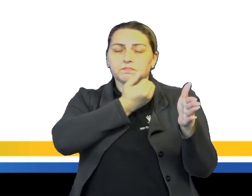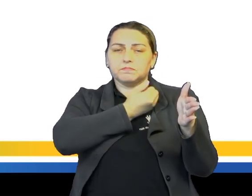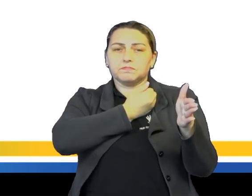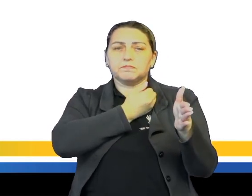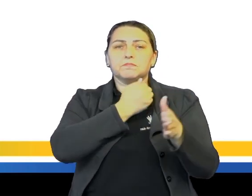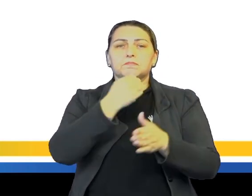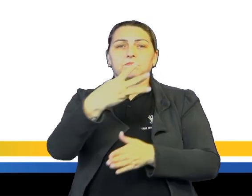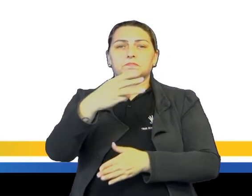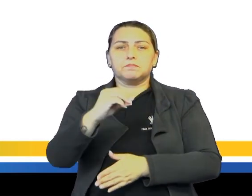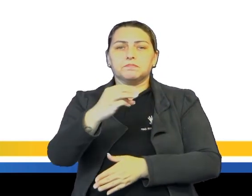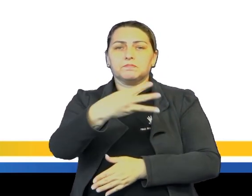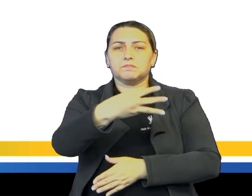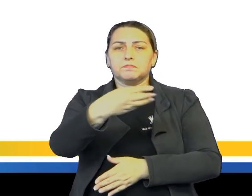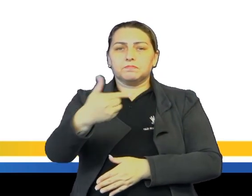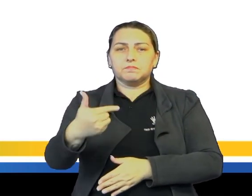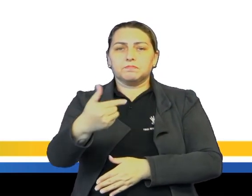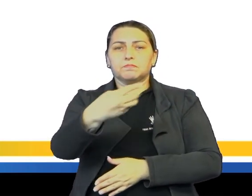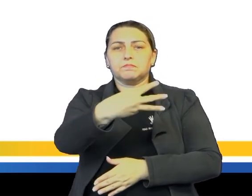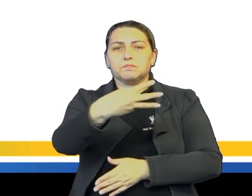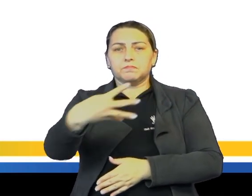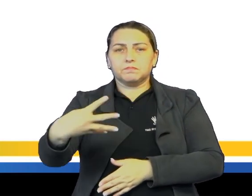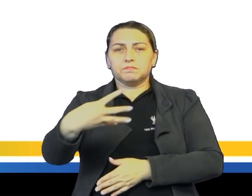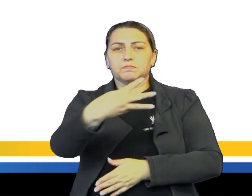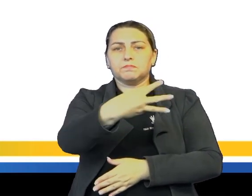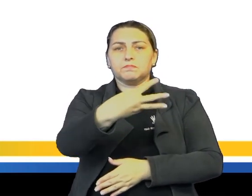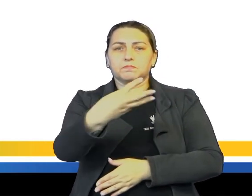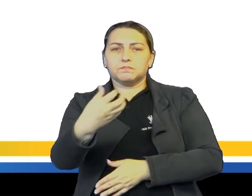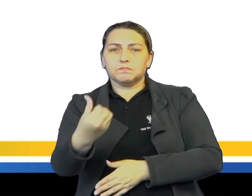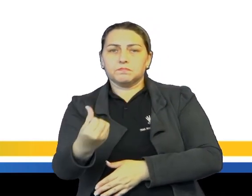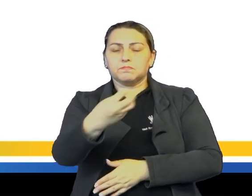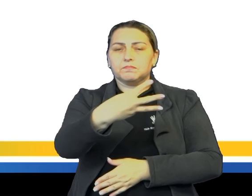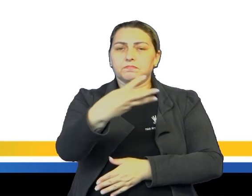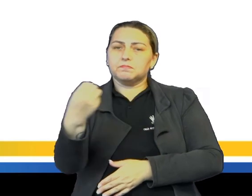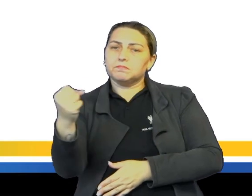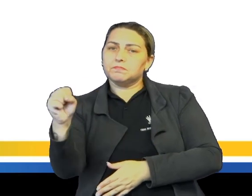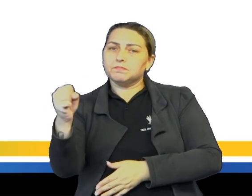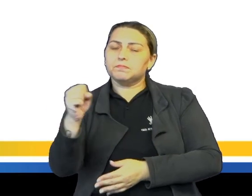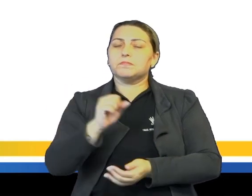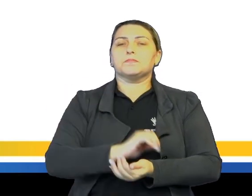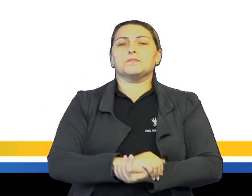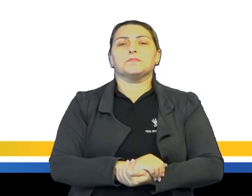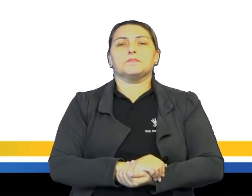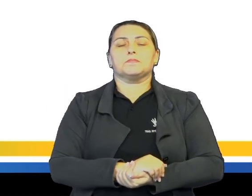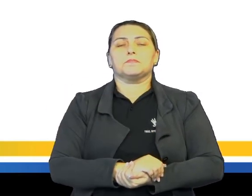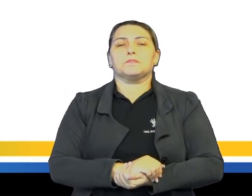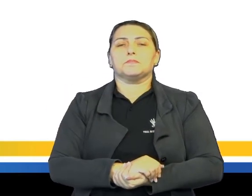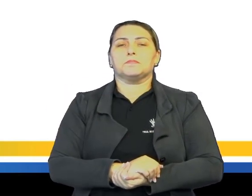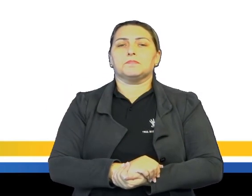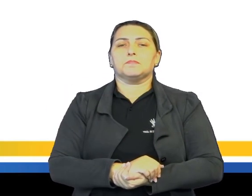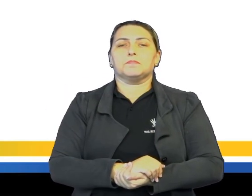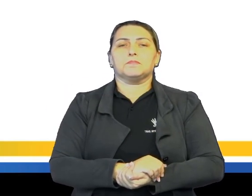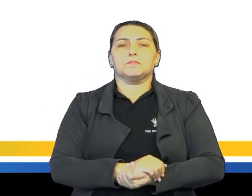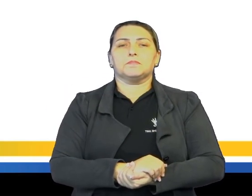Aqui tem o número 30, 32, 34, 36 e 38.